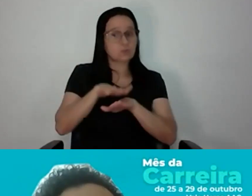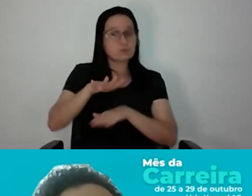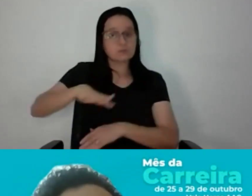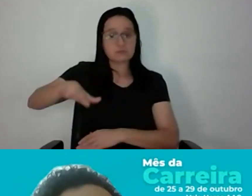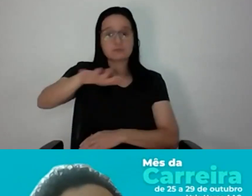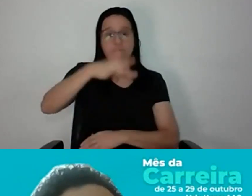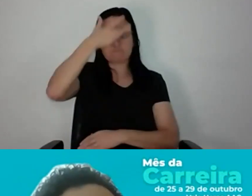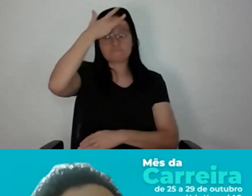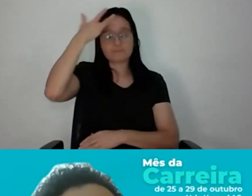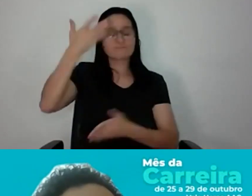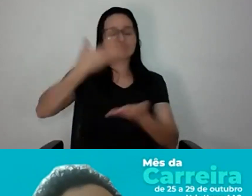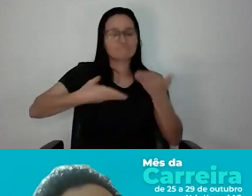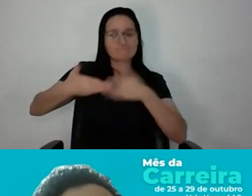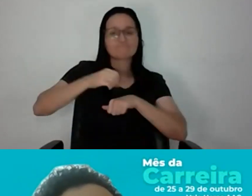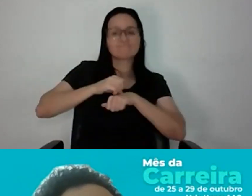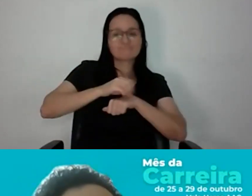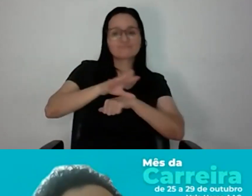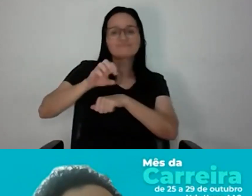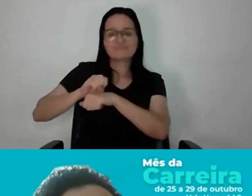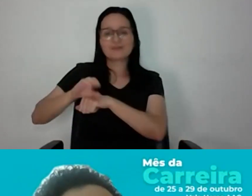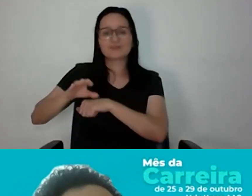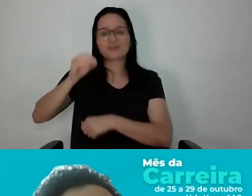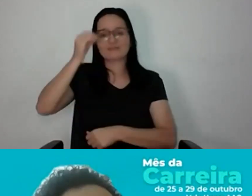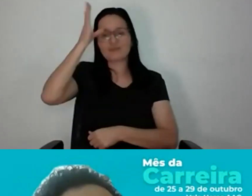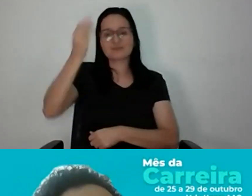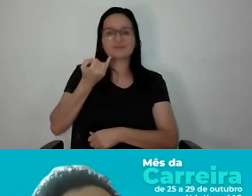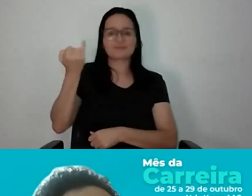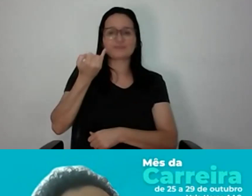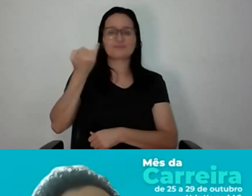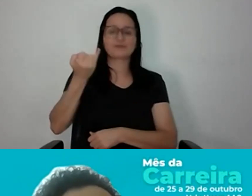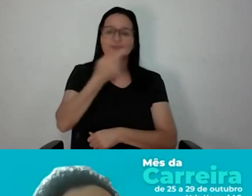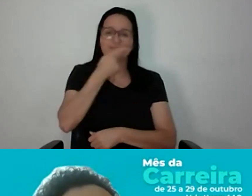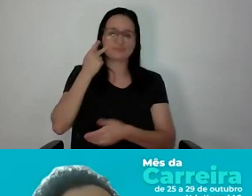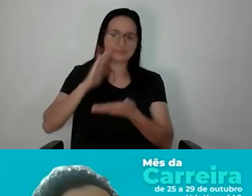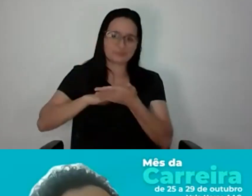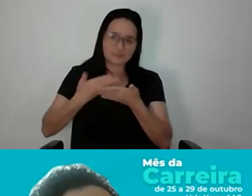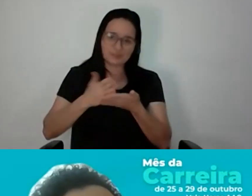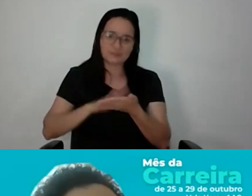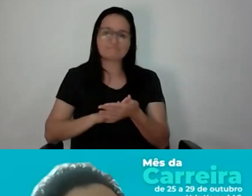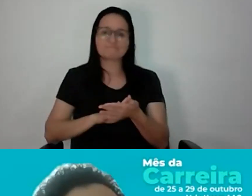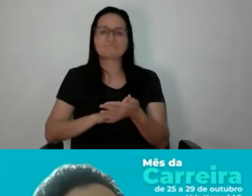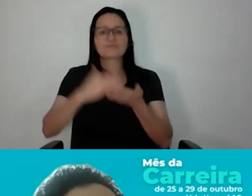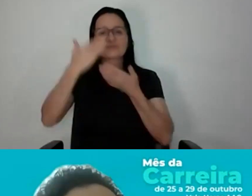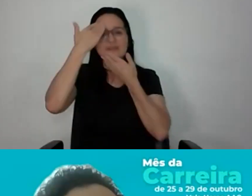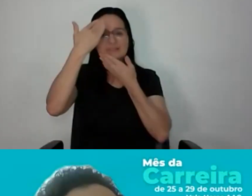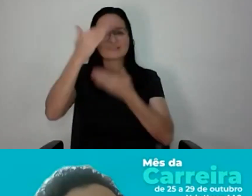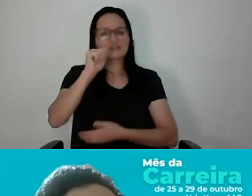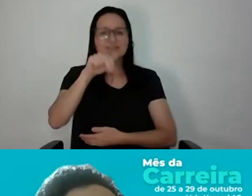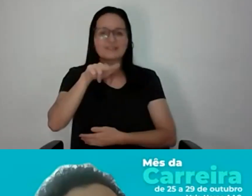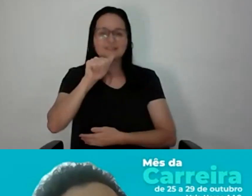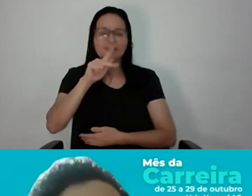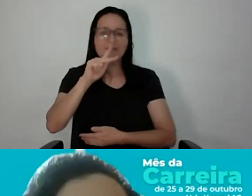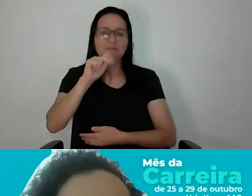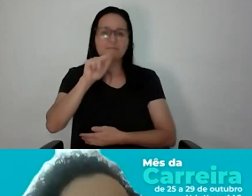gente quer compartilhar com todo mundo, por isso a relevância do trabalho da Kelly. Agradecer à professora Ana Paula por ter participado com a gente, com